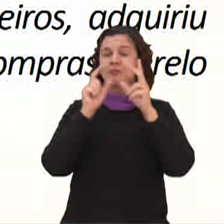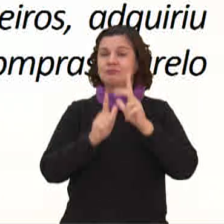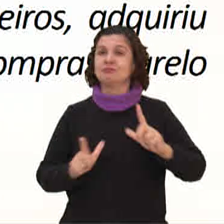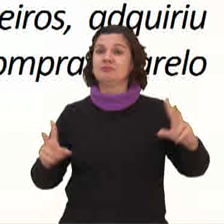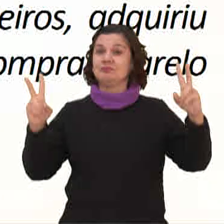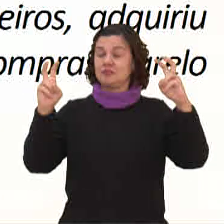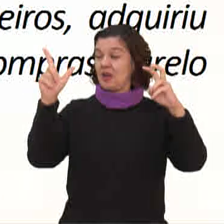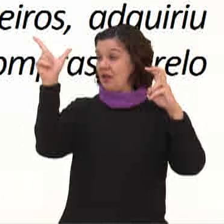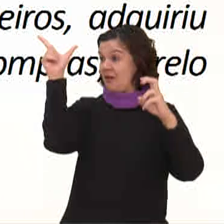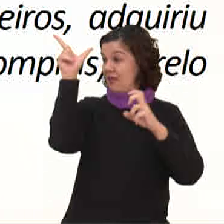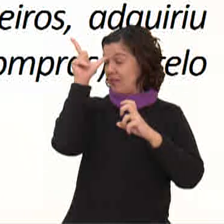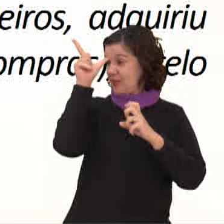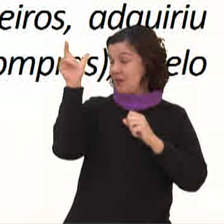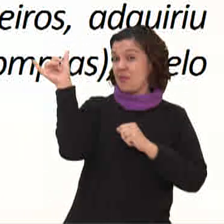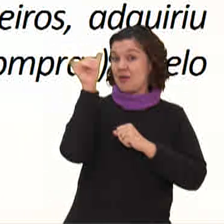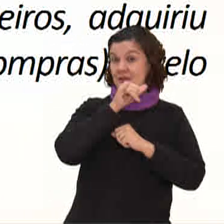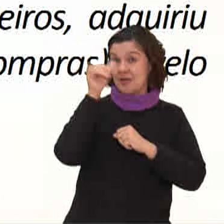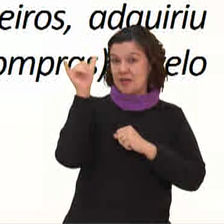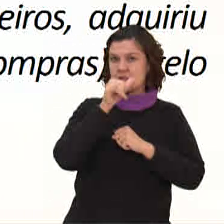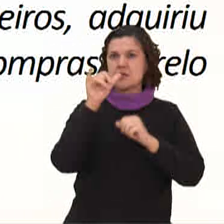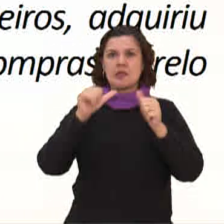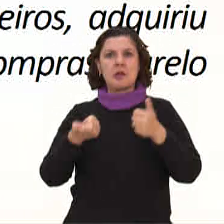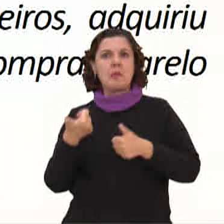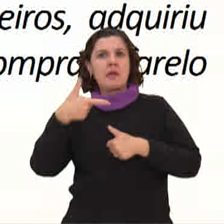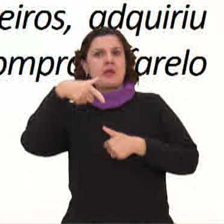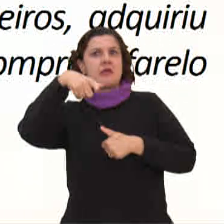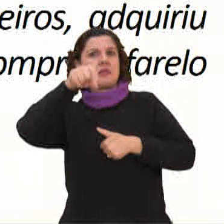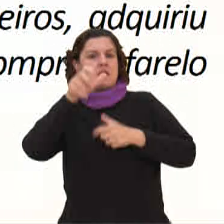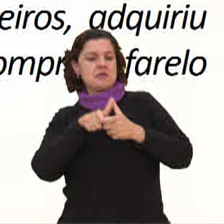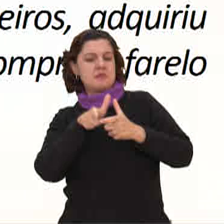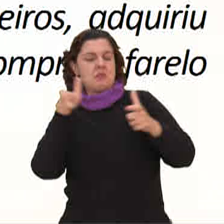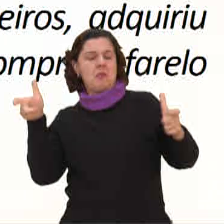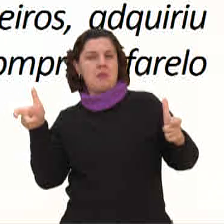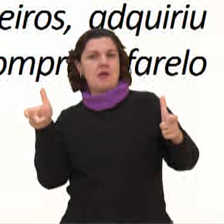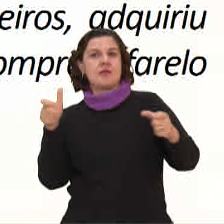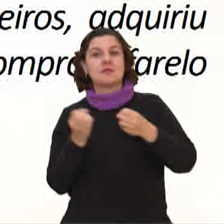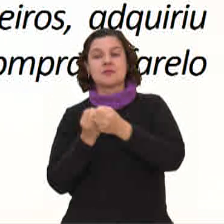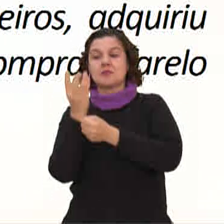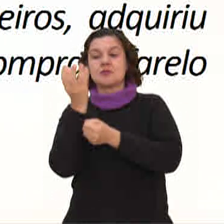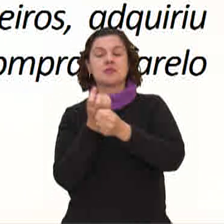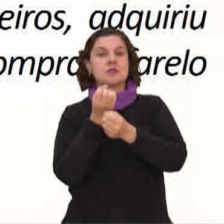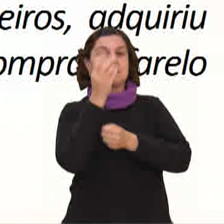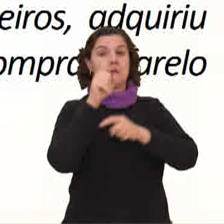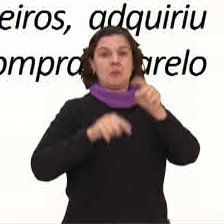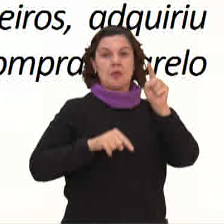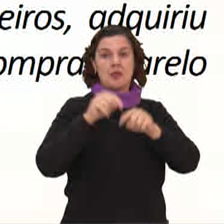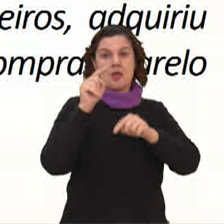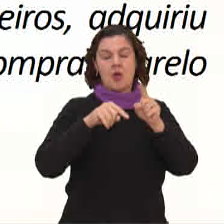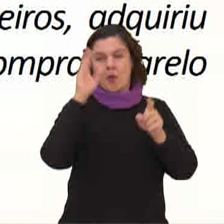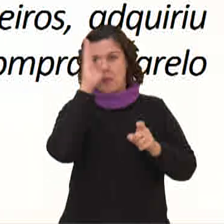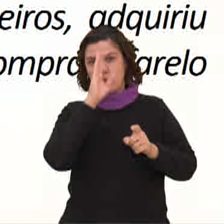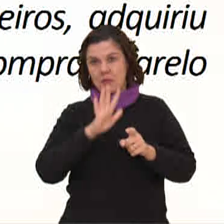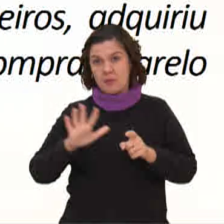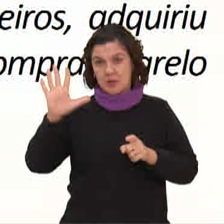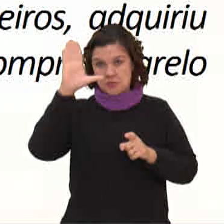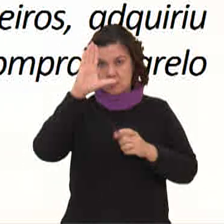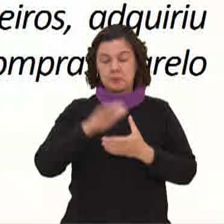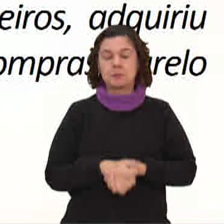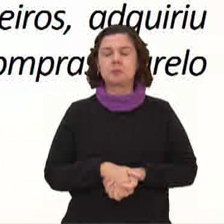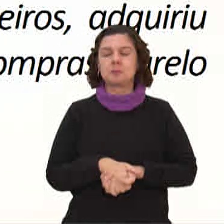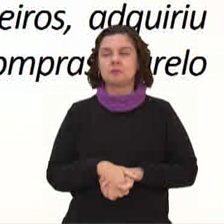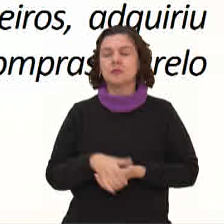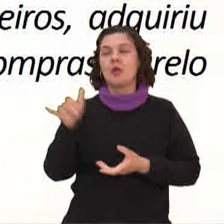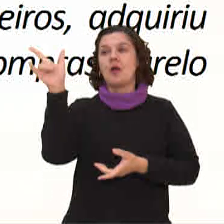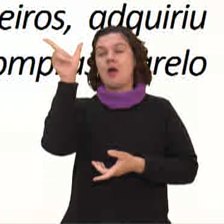texto: Alemanha e Itália estão entre os 10 maiores exportadores de produtos para o Brasil. Alemanha e Itália, né?